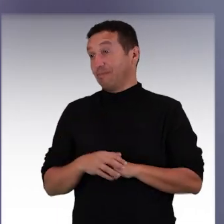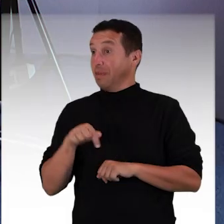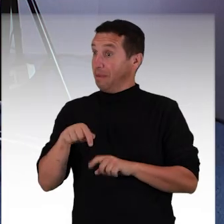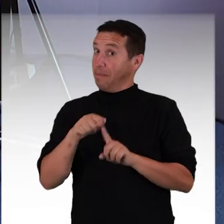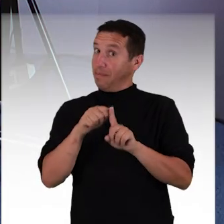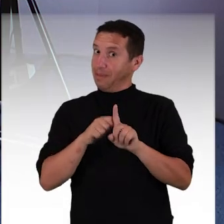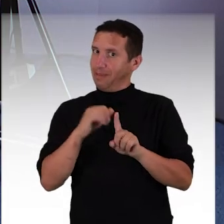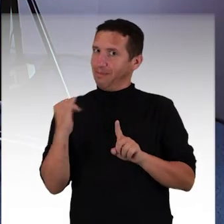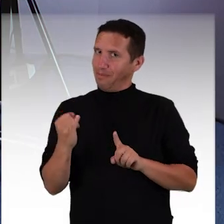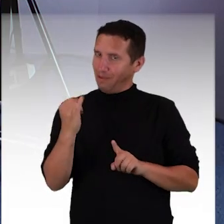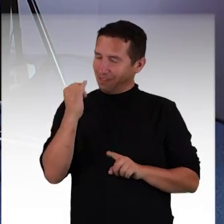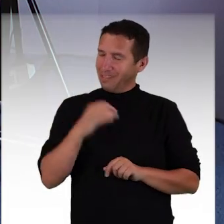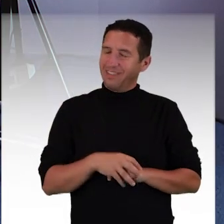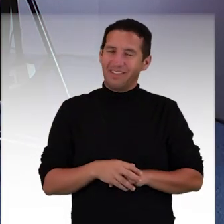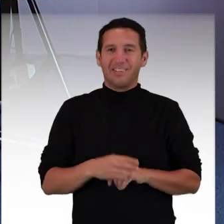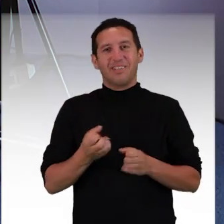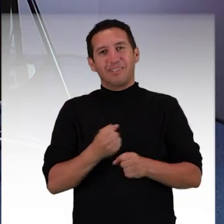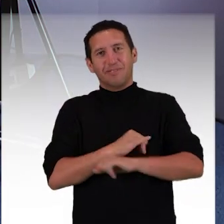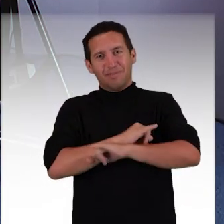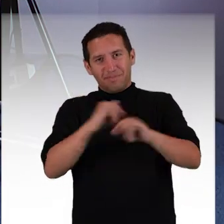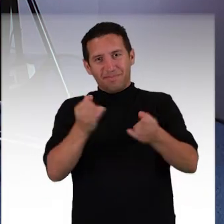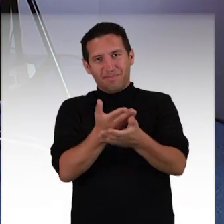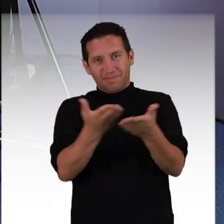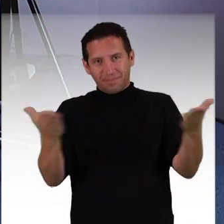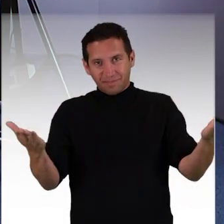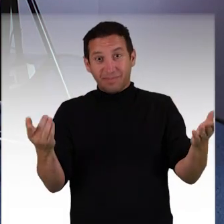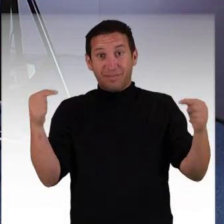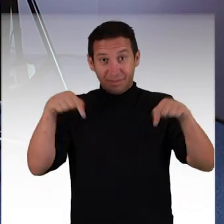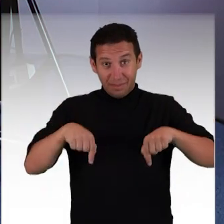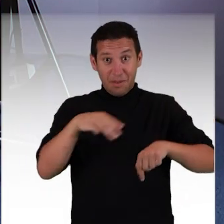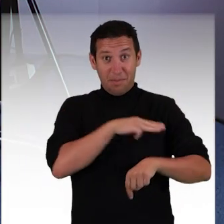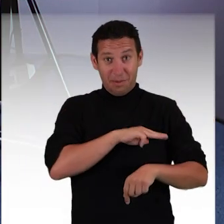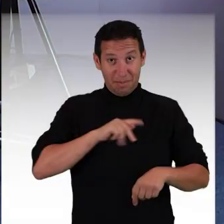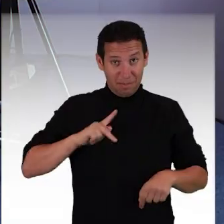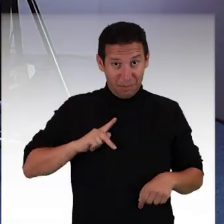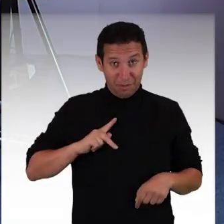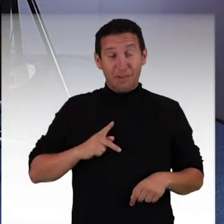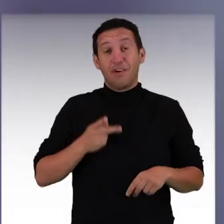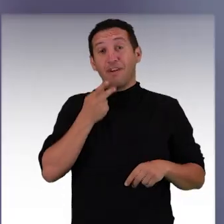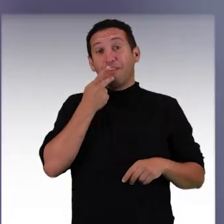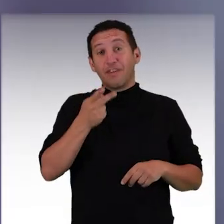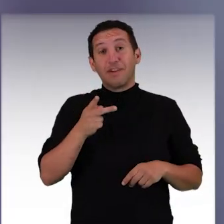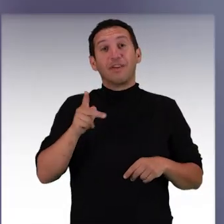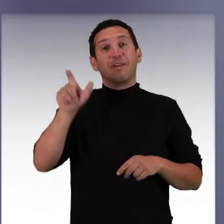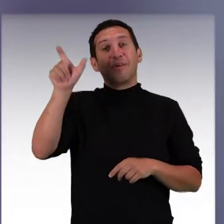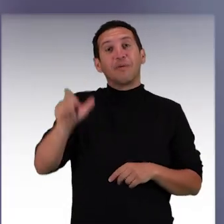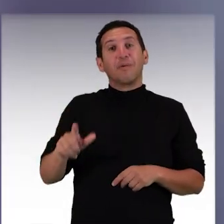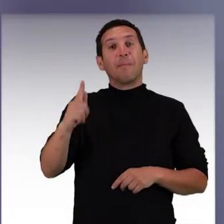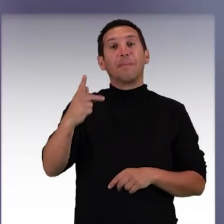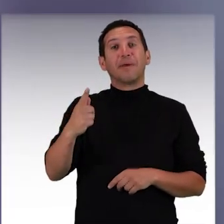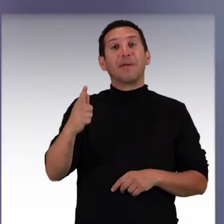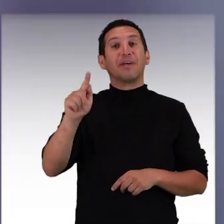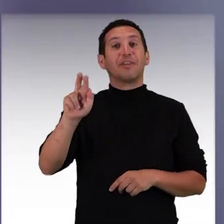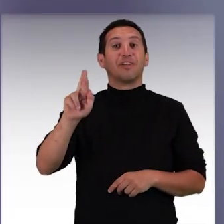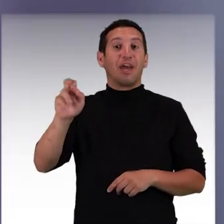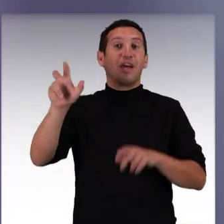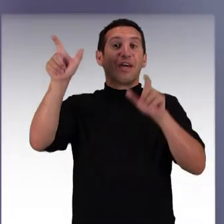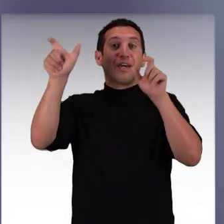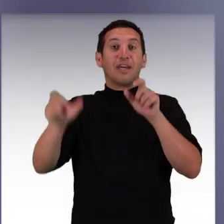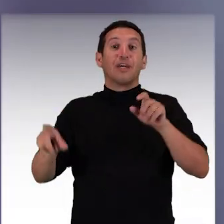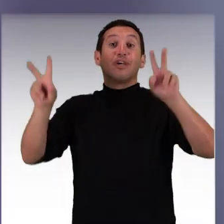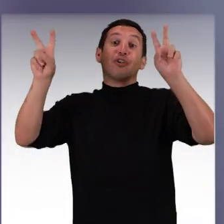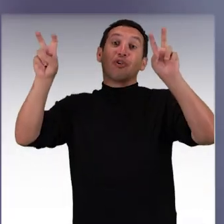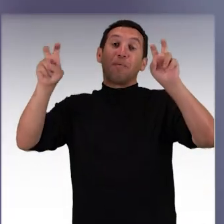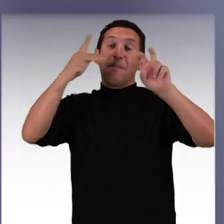por conversar com a gente nesse mês tão importante e fica essa mensagem tão boa Estamos aqui no Ministério Público falando com